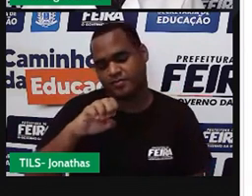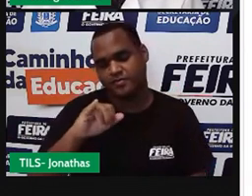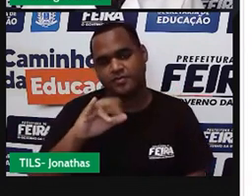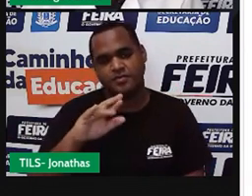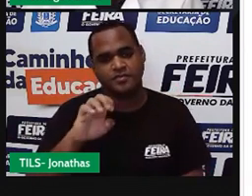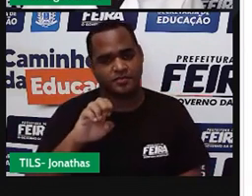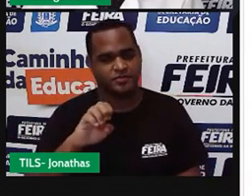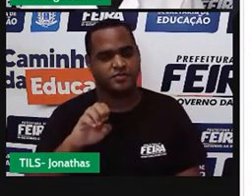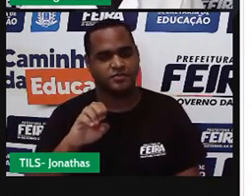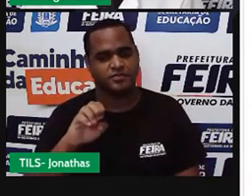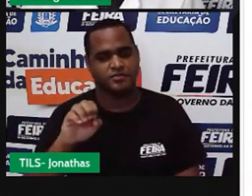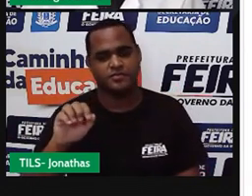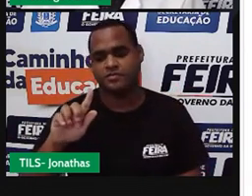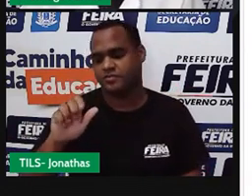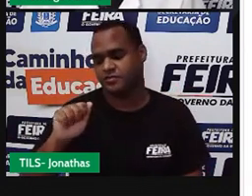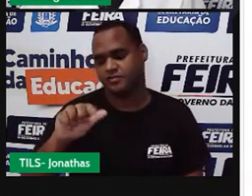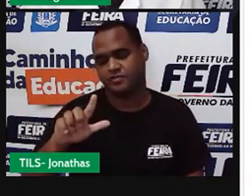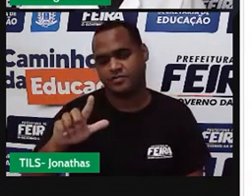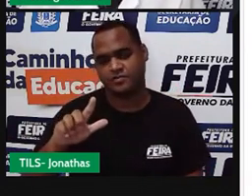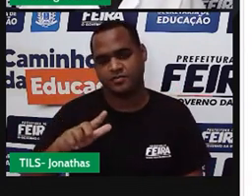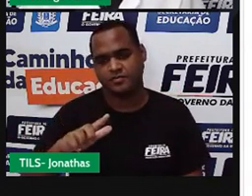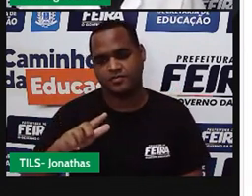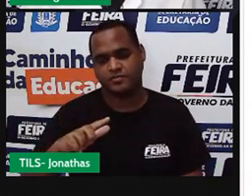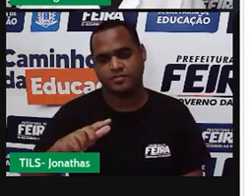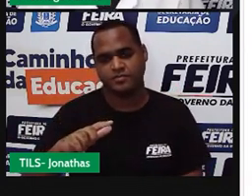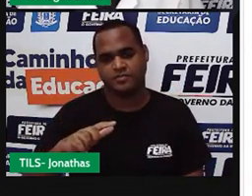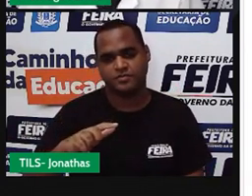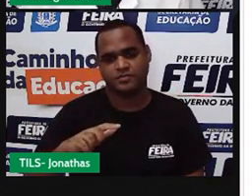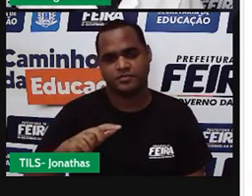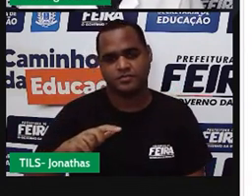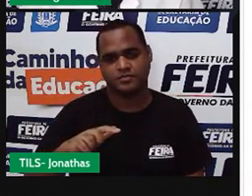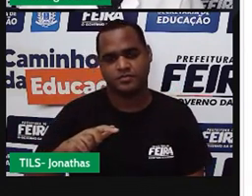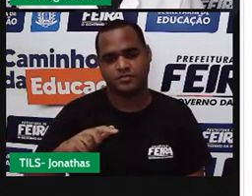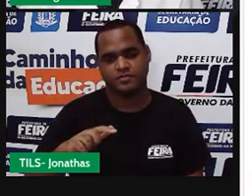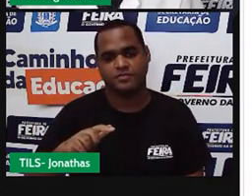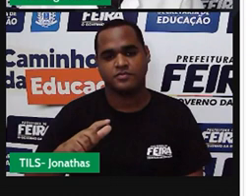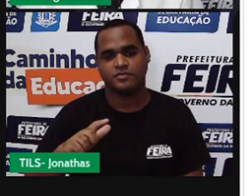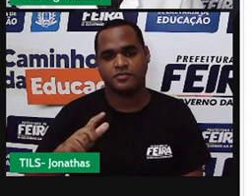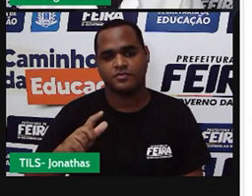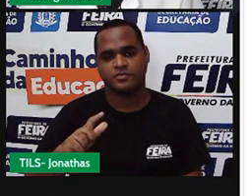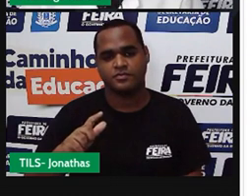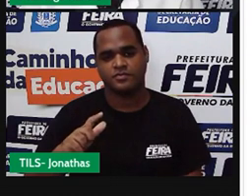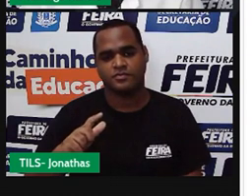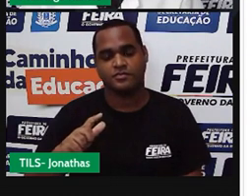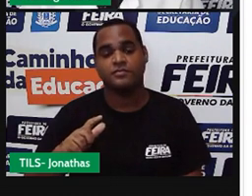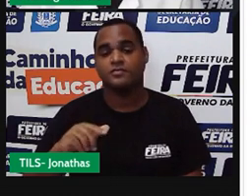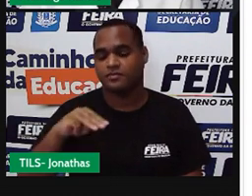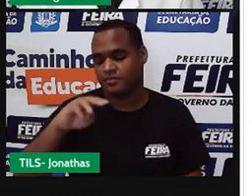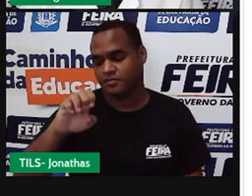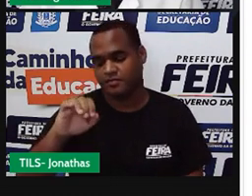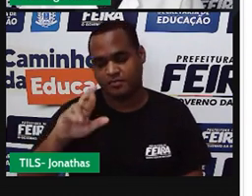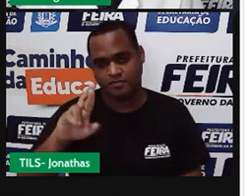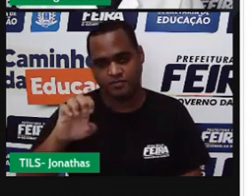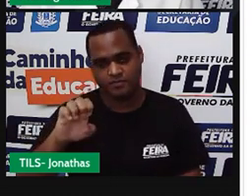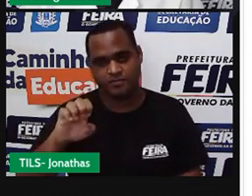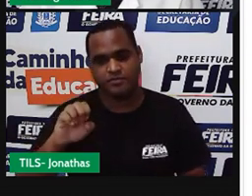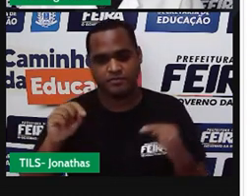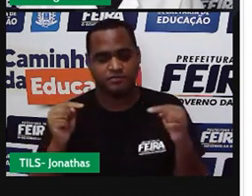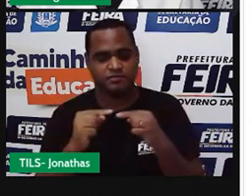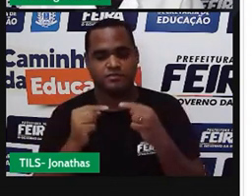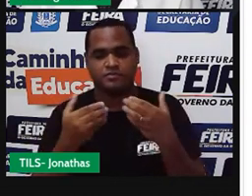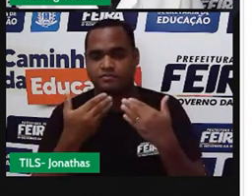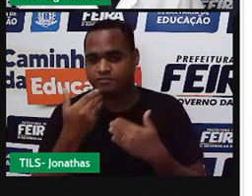lados do quadrado de Meire e de Claro se você vai dar uma medida para o